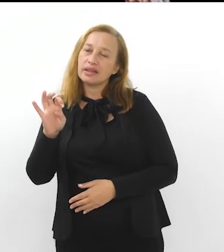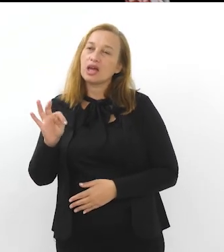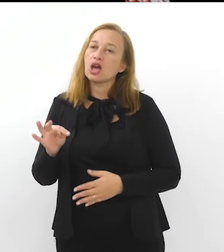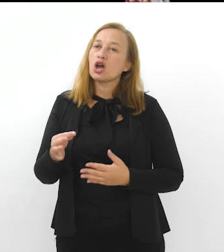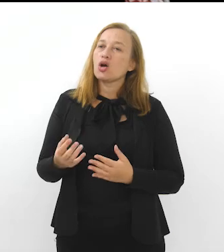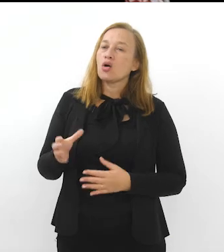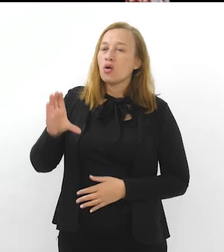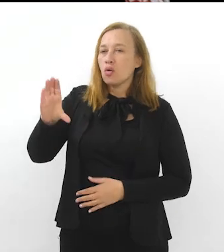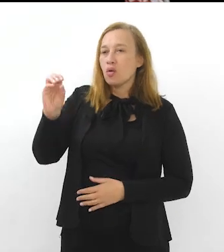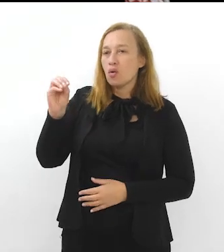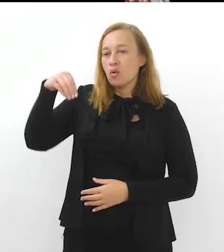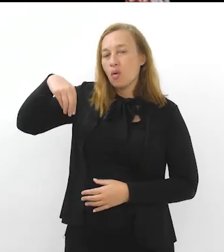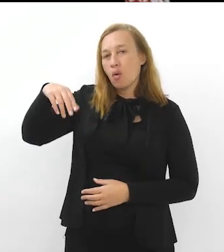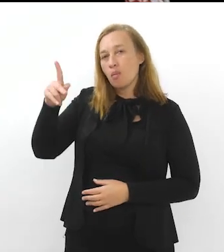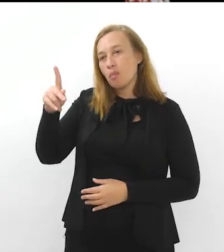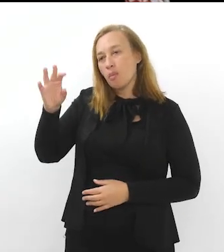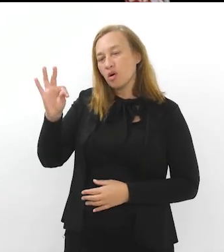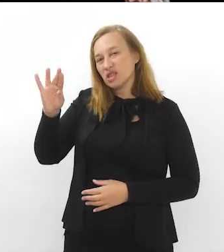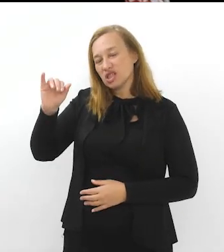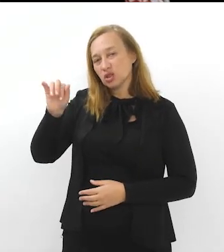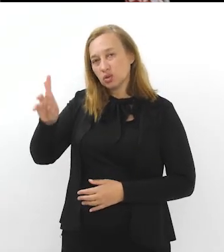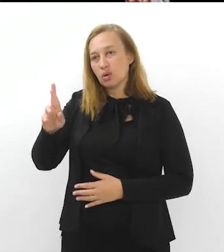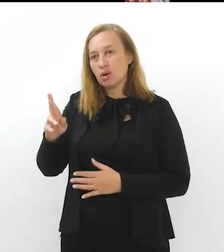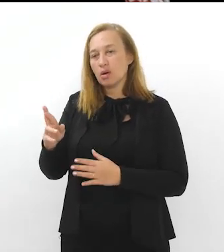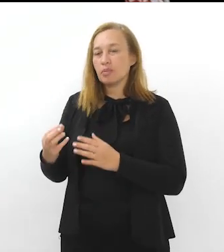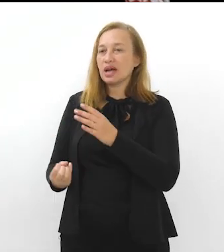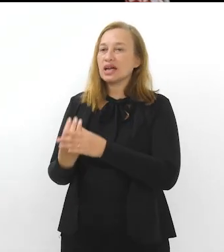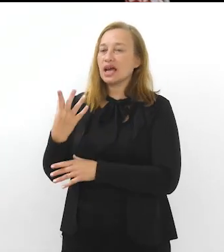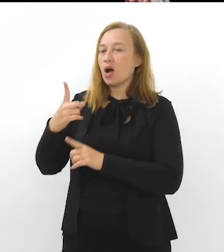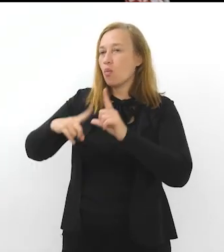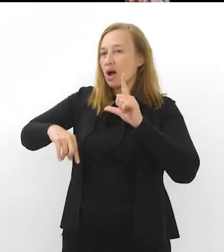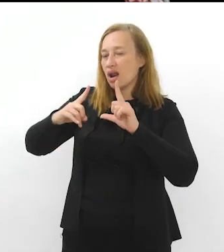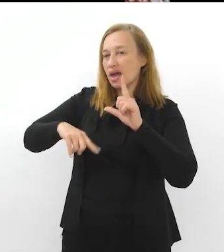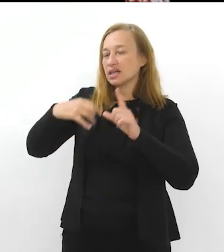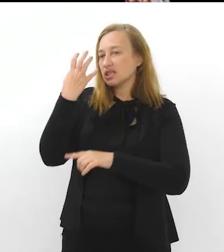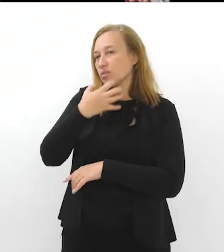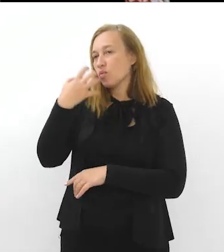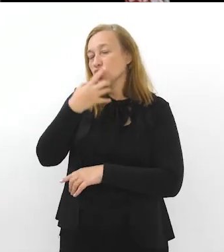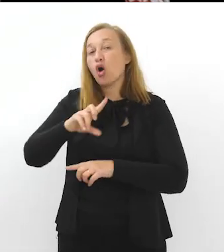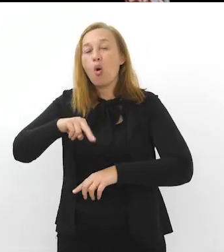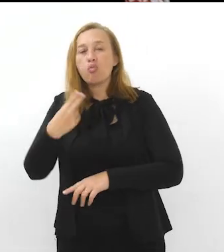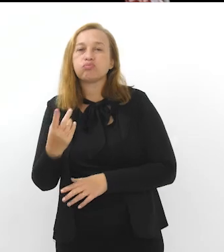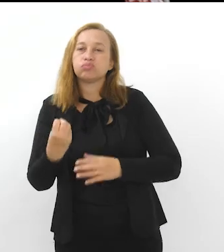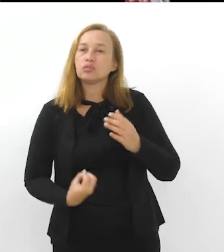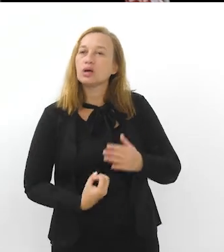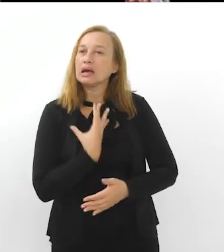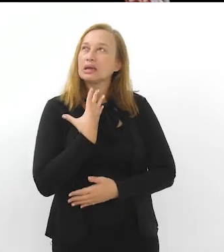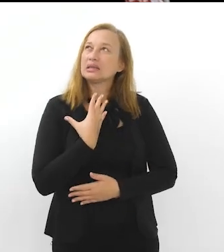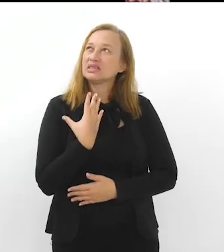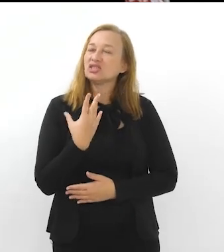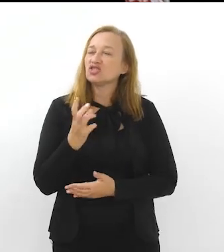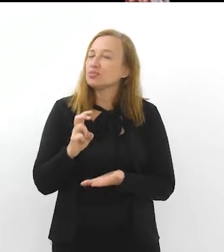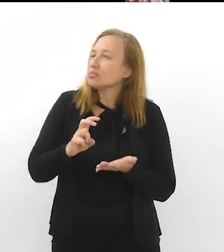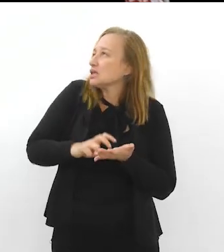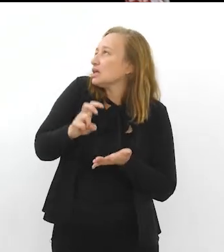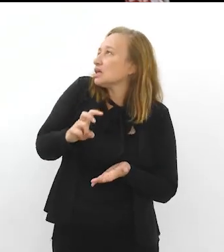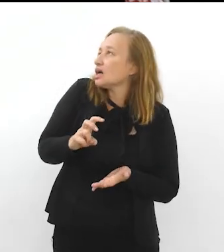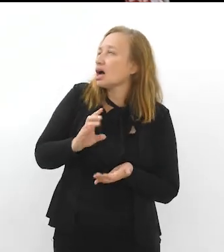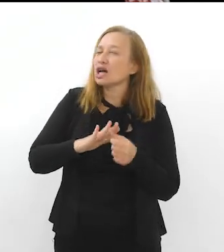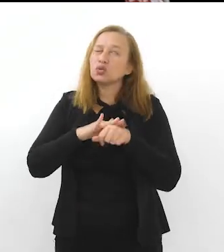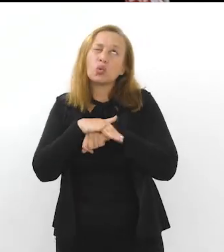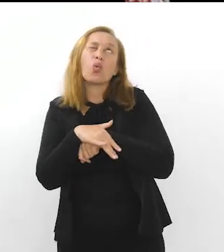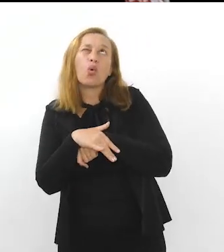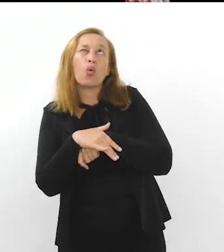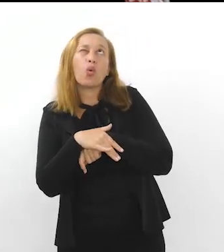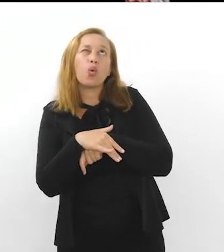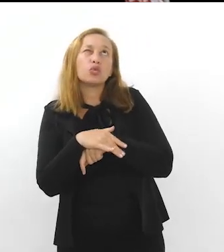exemplo, a inspiração para fazer uma letra de música, por exemplo, ou um poema, acaba vindo em uma hora de manhã,